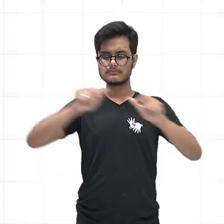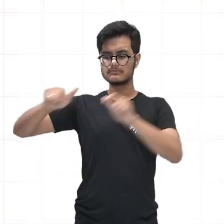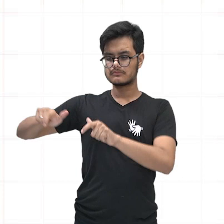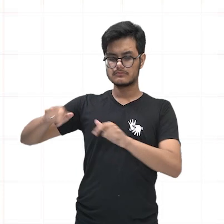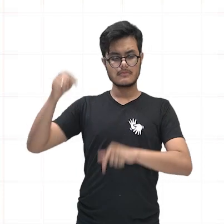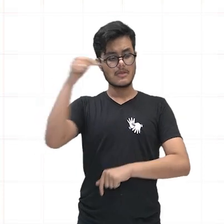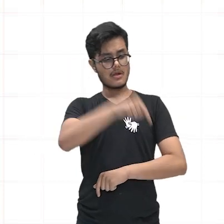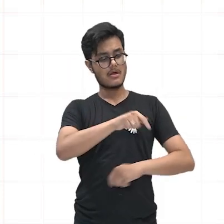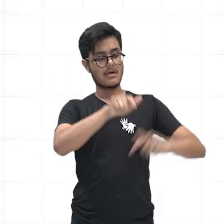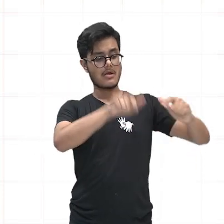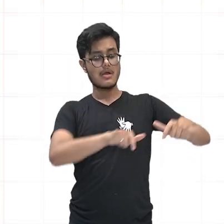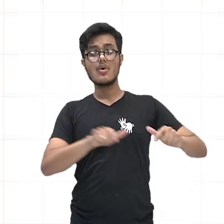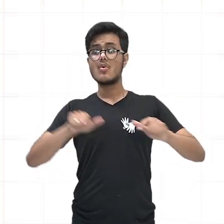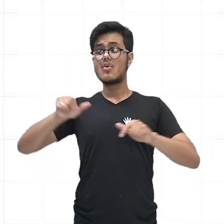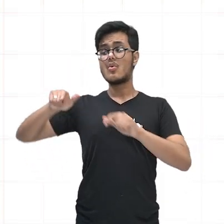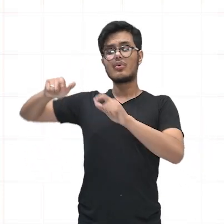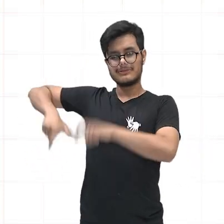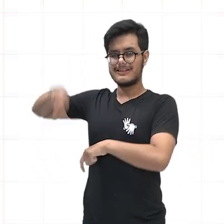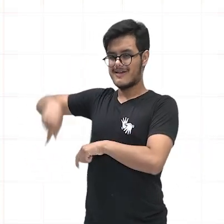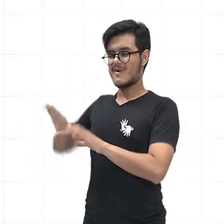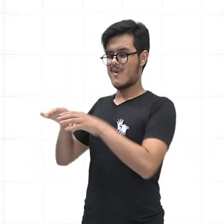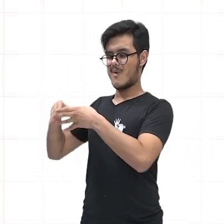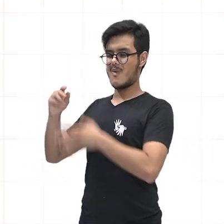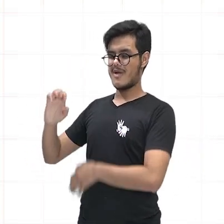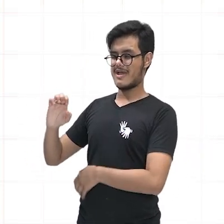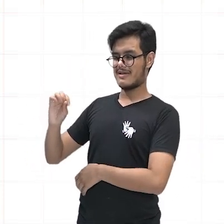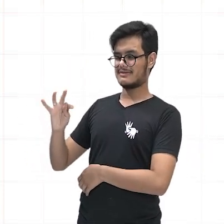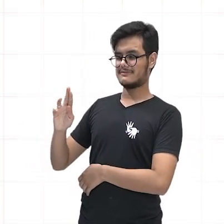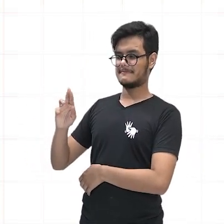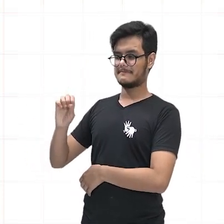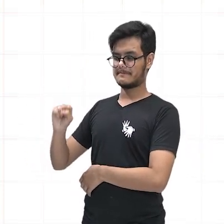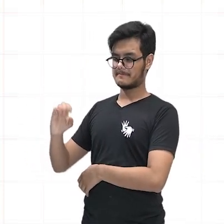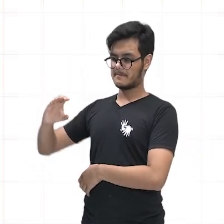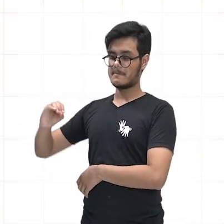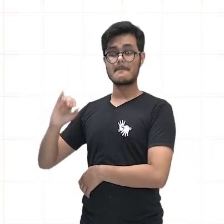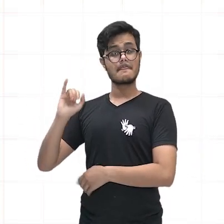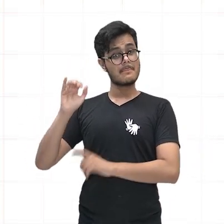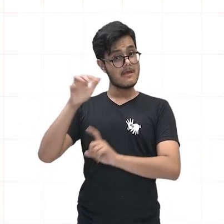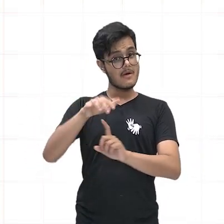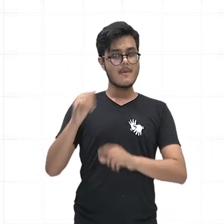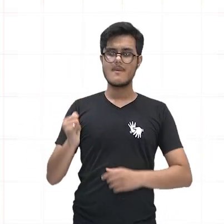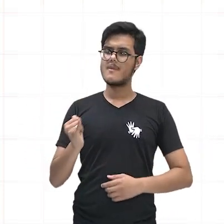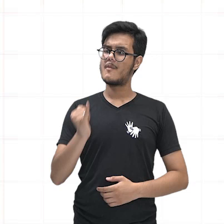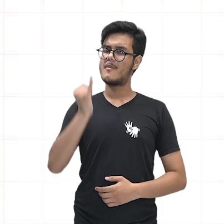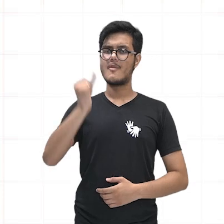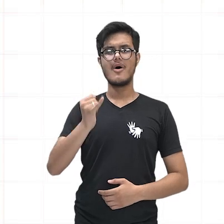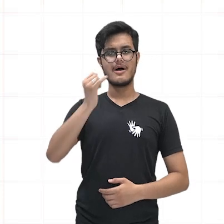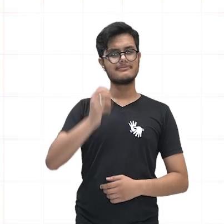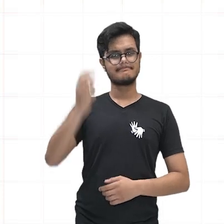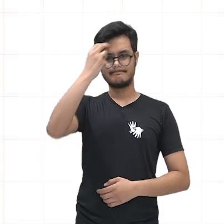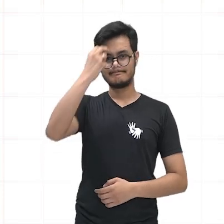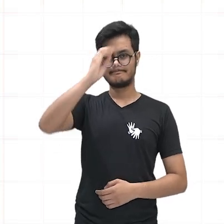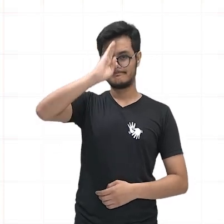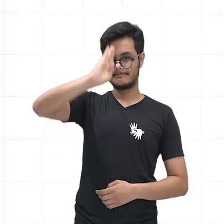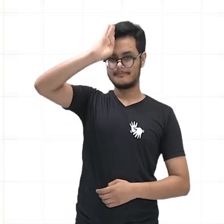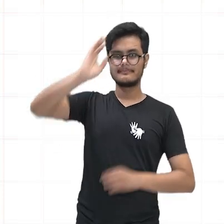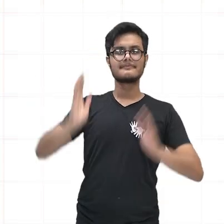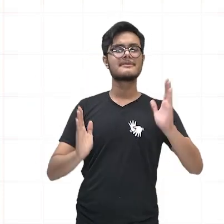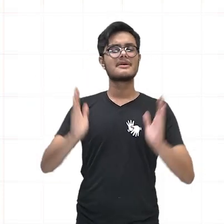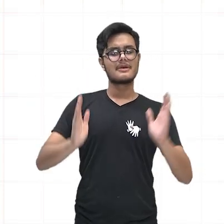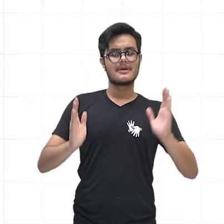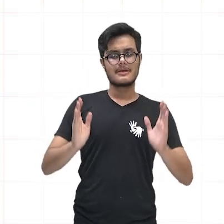os que tiveram uma influência significativa na cultura Romana e especialmente durante o reinado de